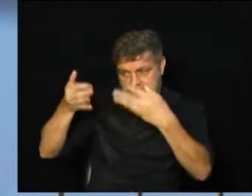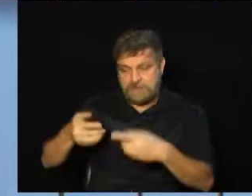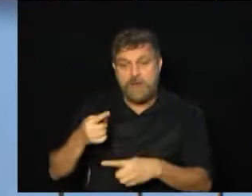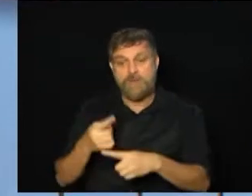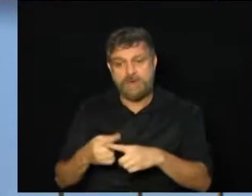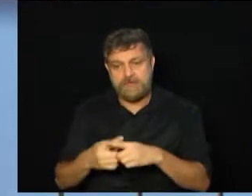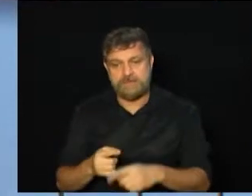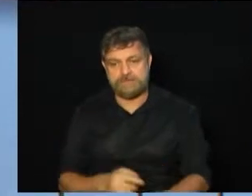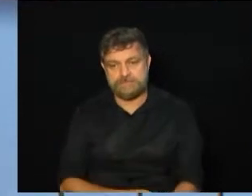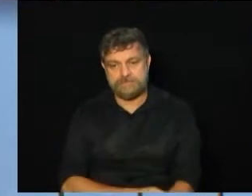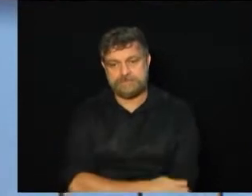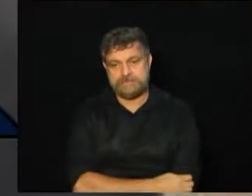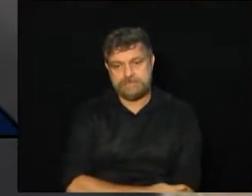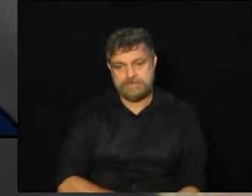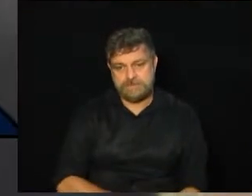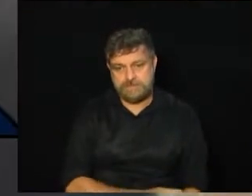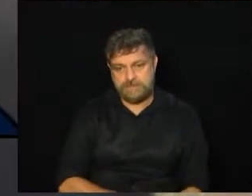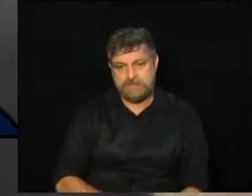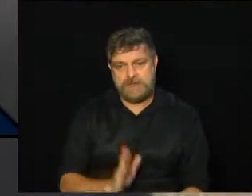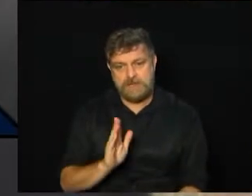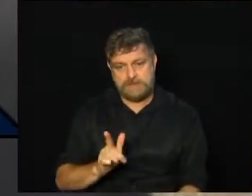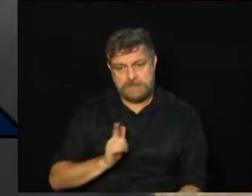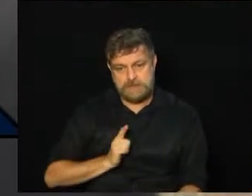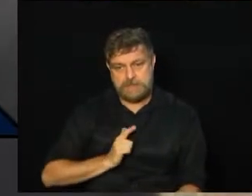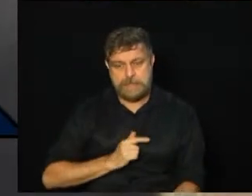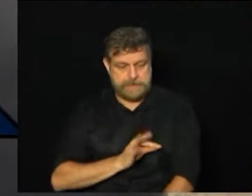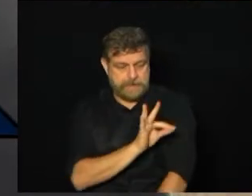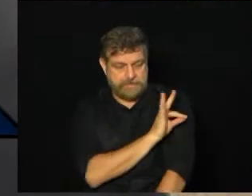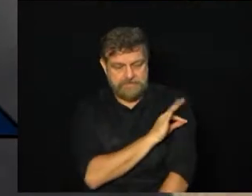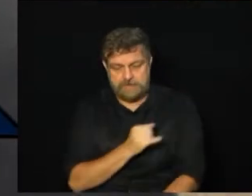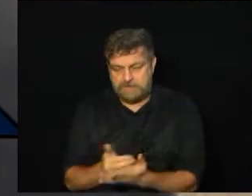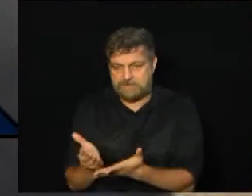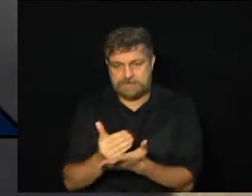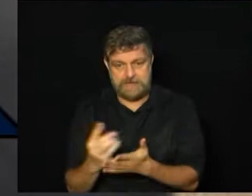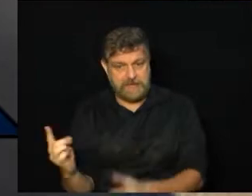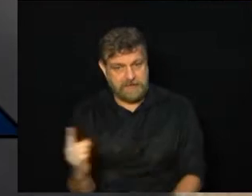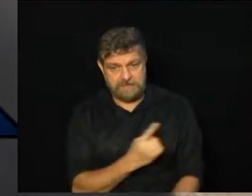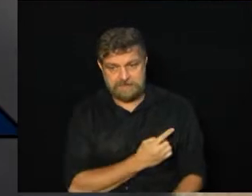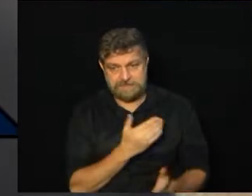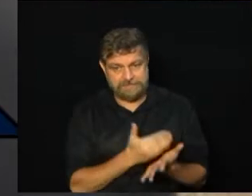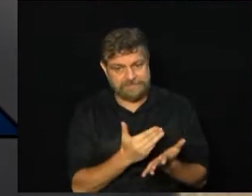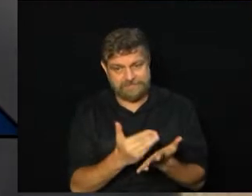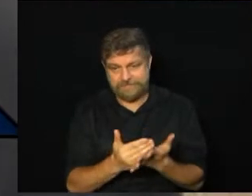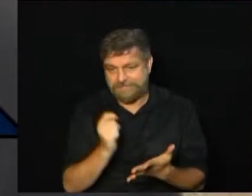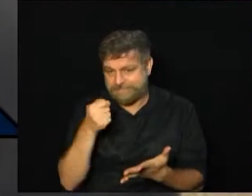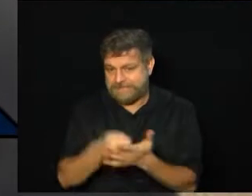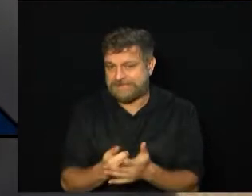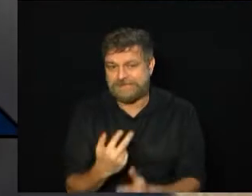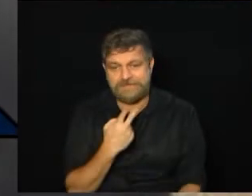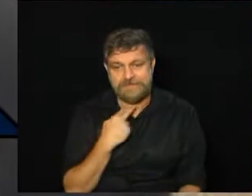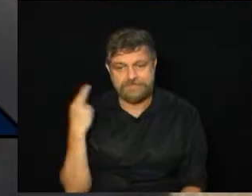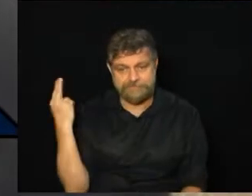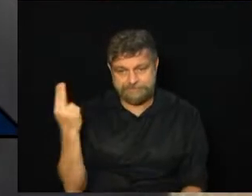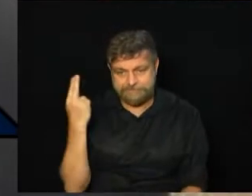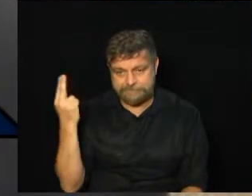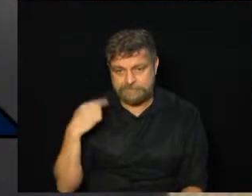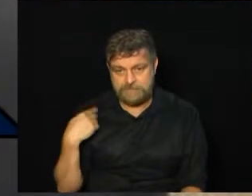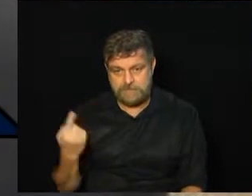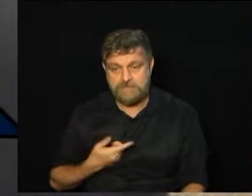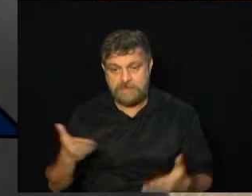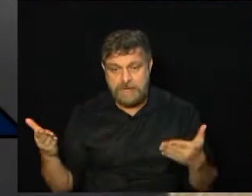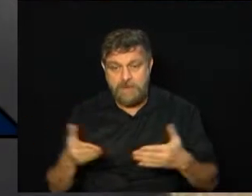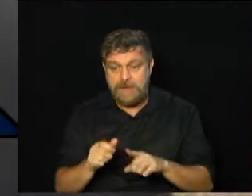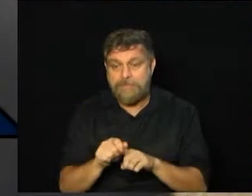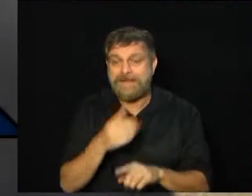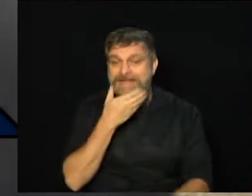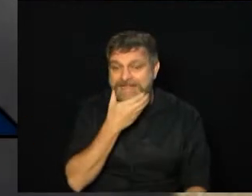medida. Já tem o refis porque as pessoas não estão conseguindo pagar. E agora nós vamos chegar na época de